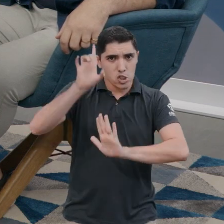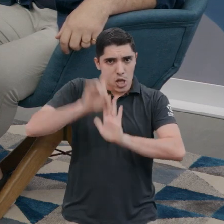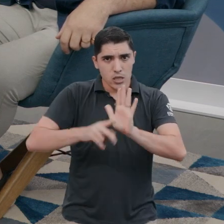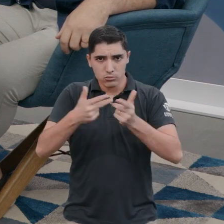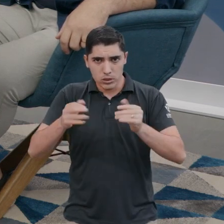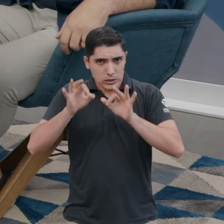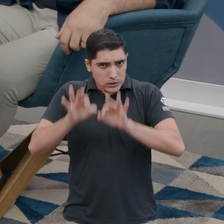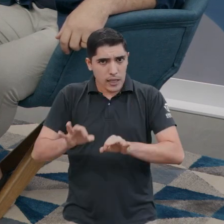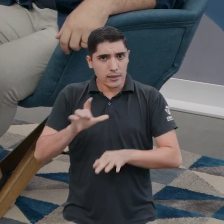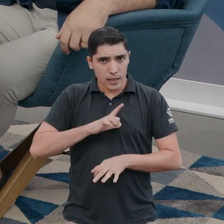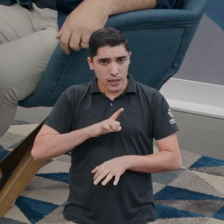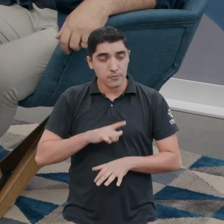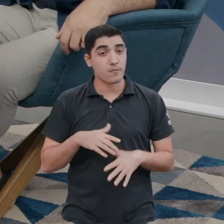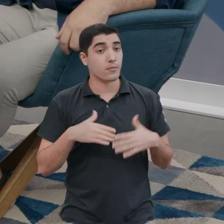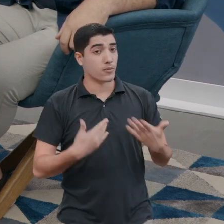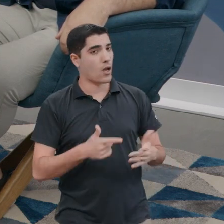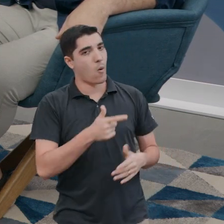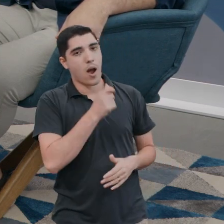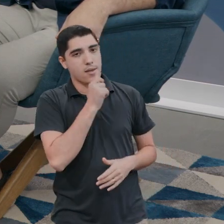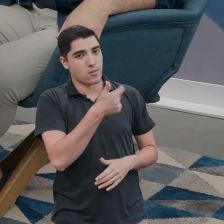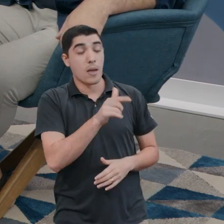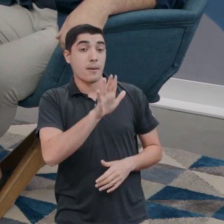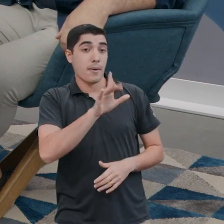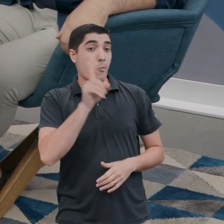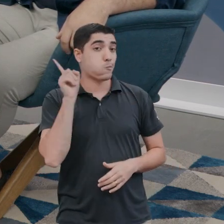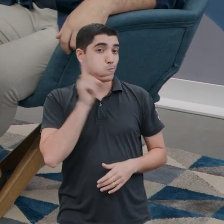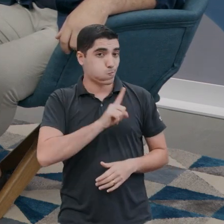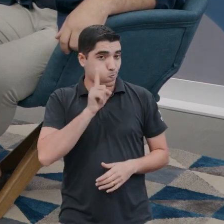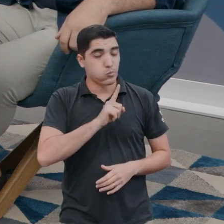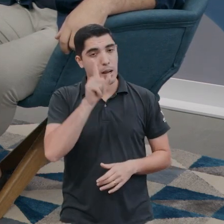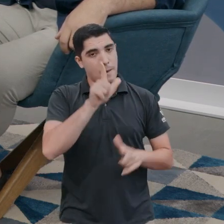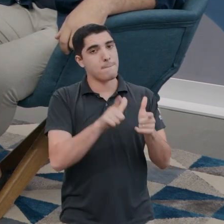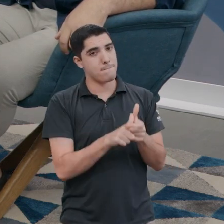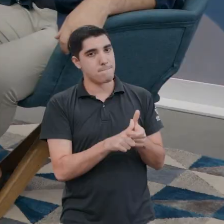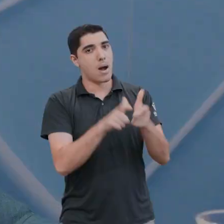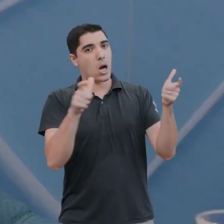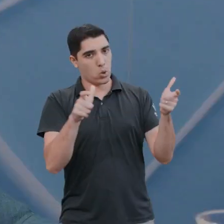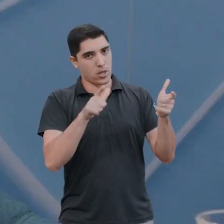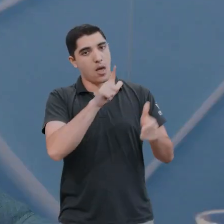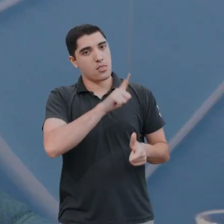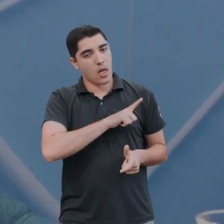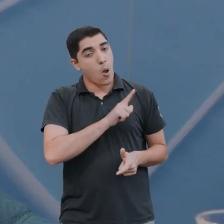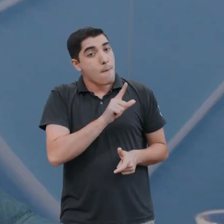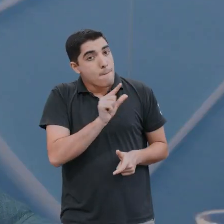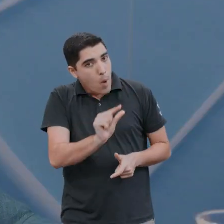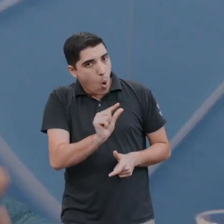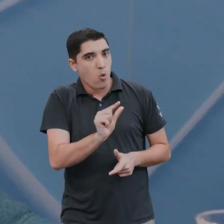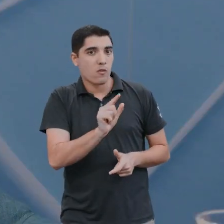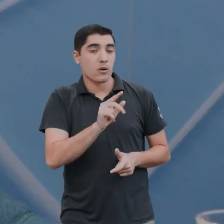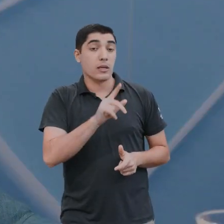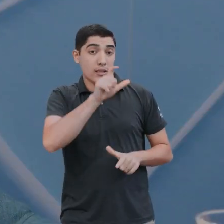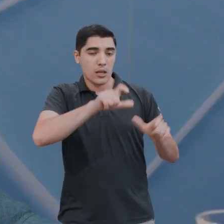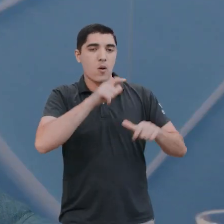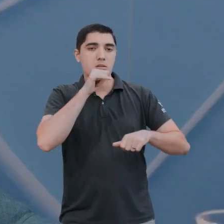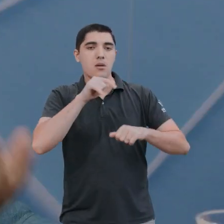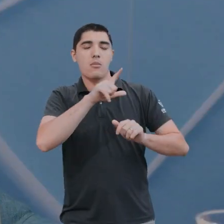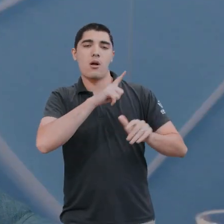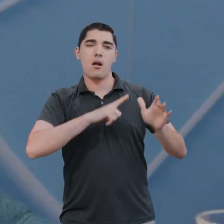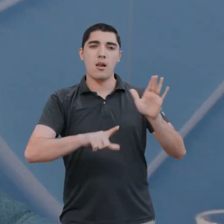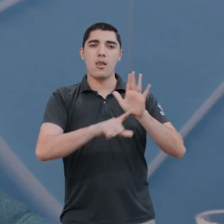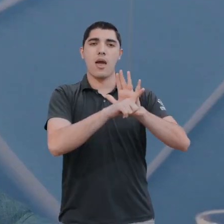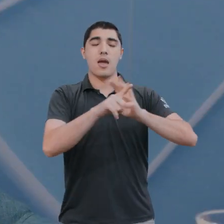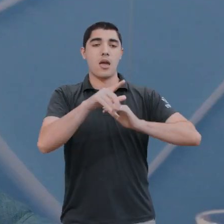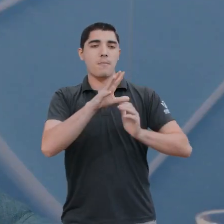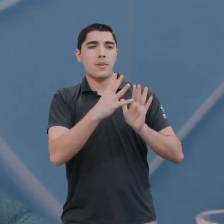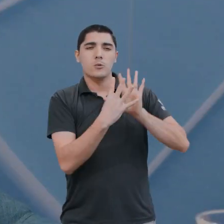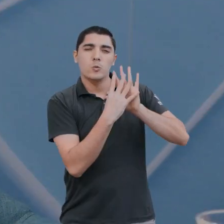legislação específica para isso? Nos Estados Unidos é algo mais forte, tanto que a inspiração do direito da moda